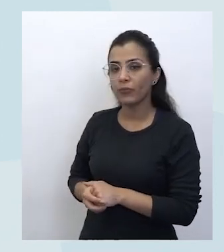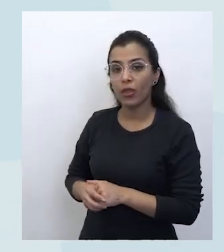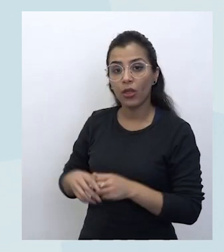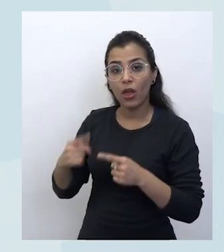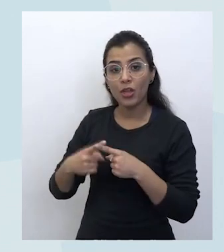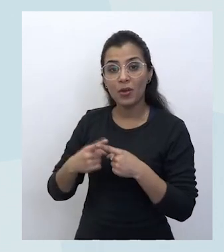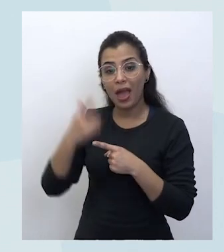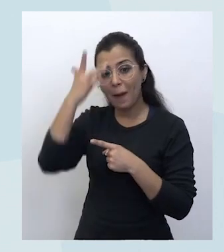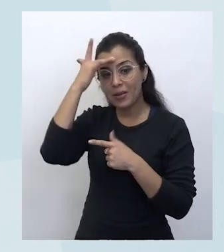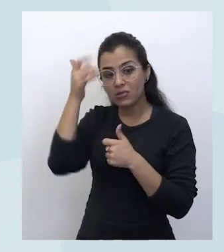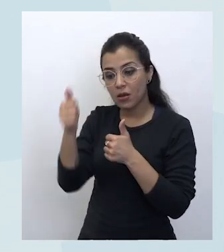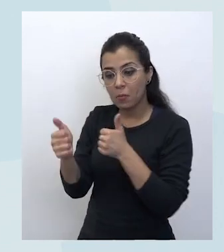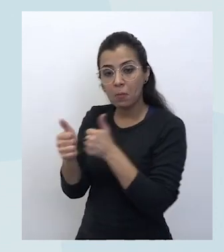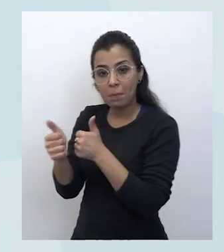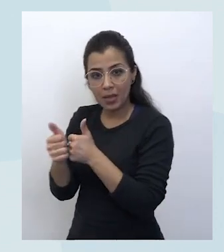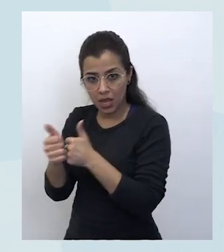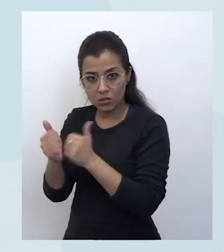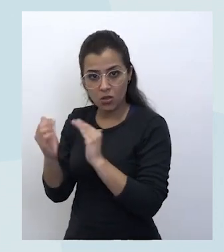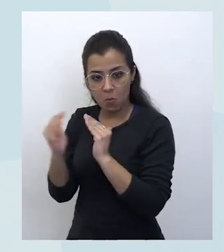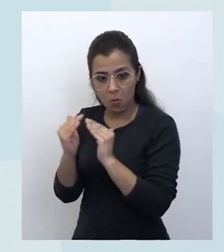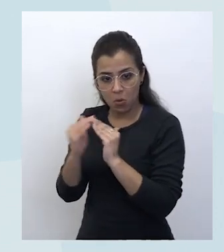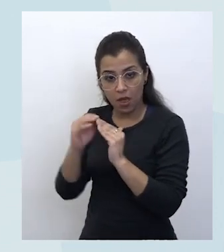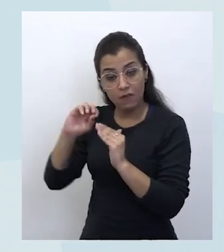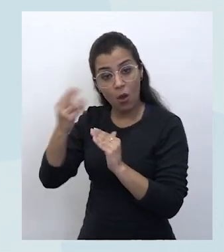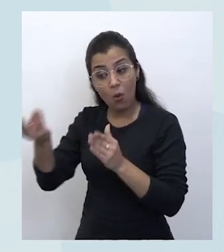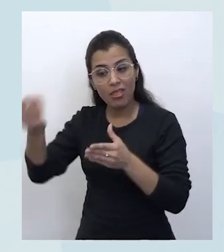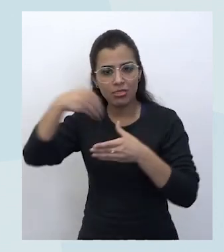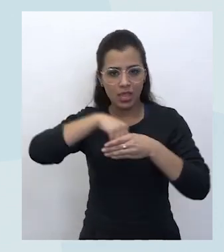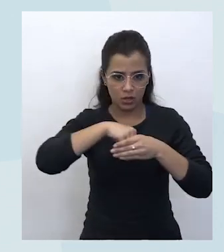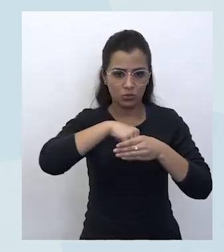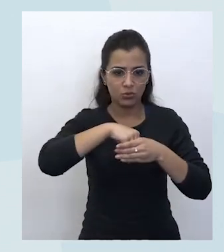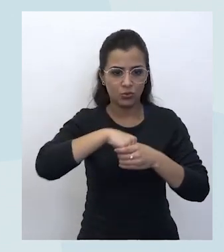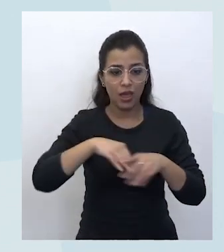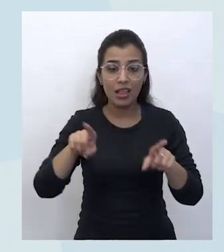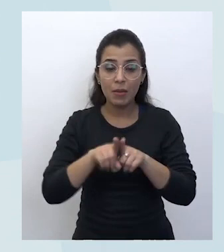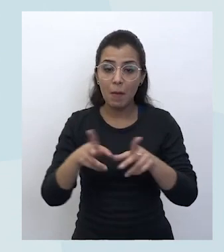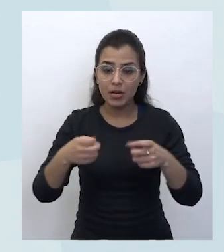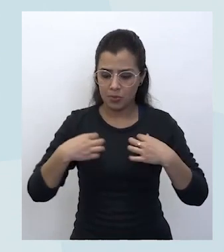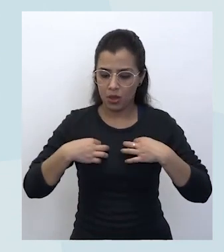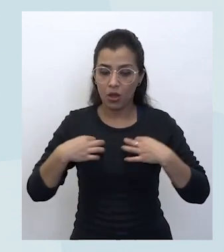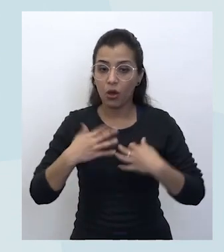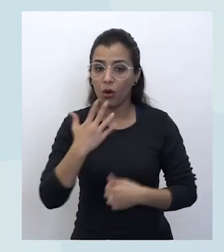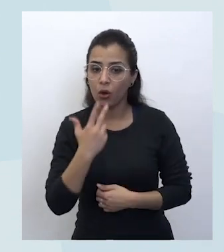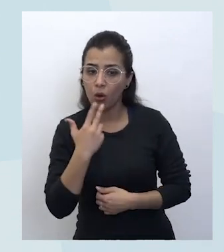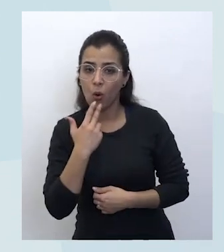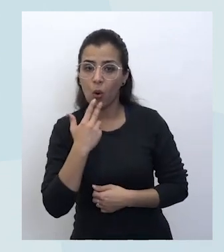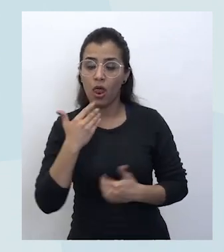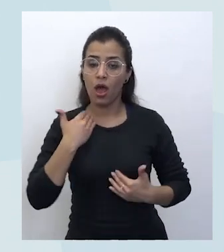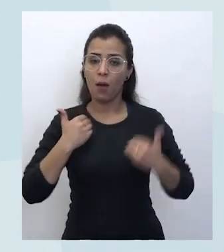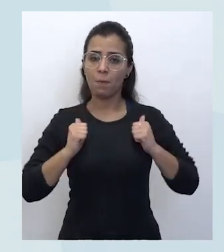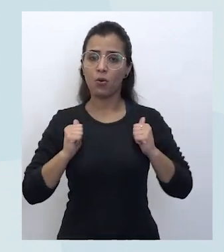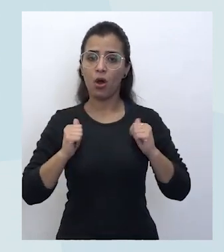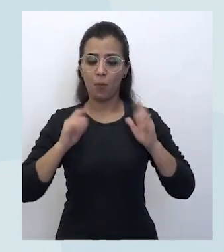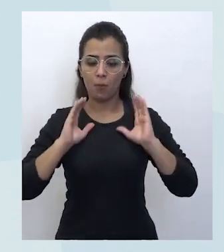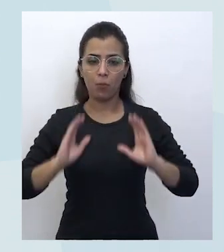viviam ou próximas a este castelo ou no castelo. Pela cor da roupa, pela postura, provavelmente